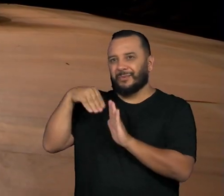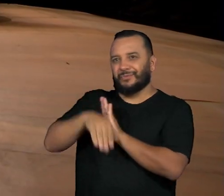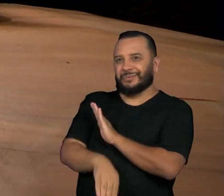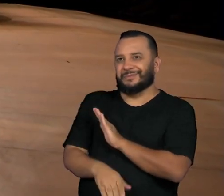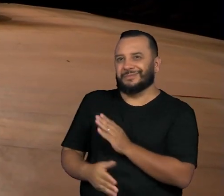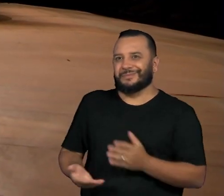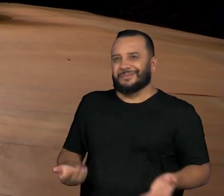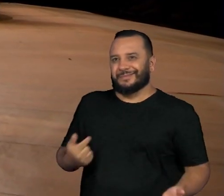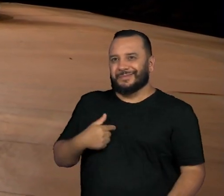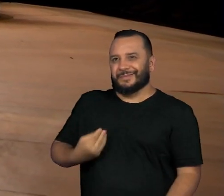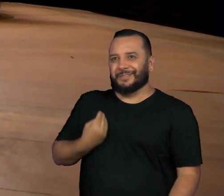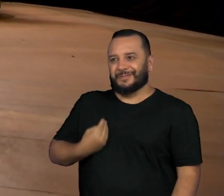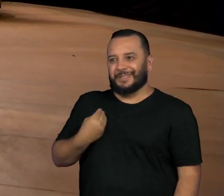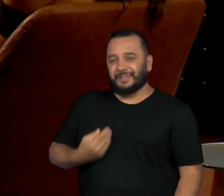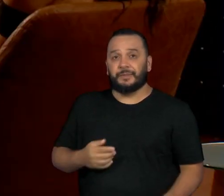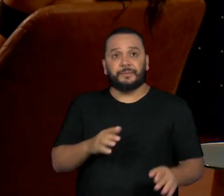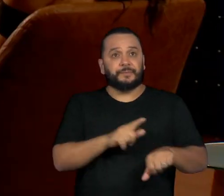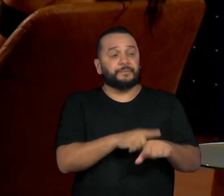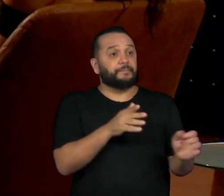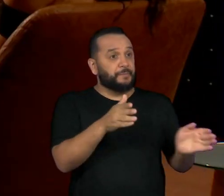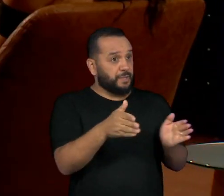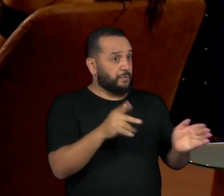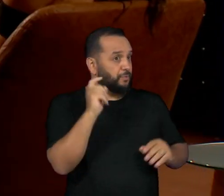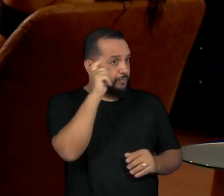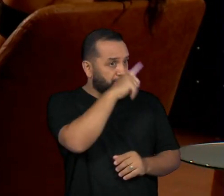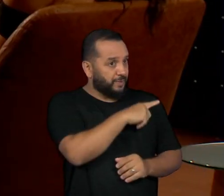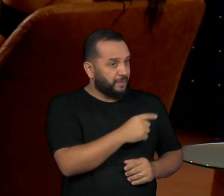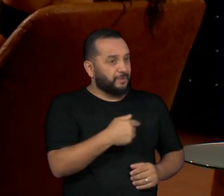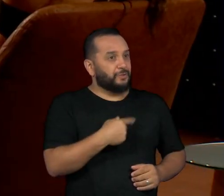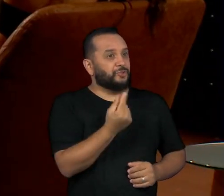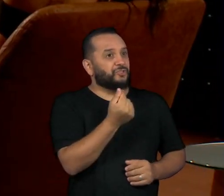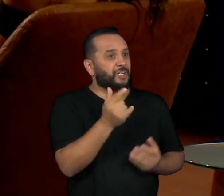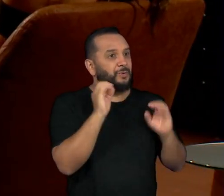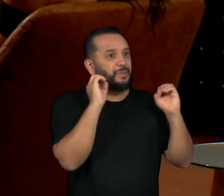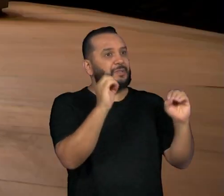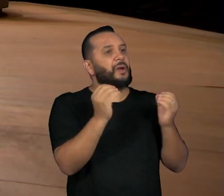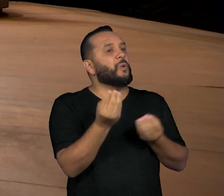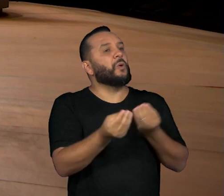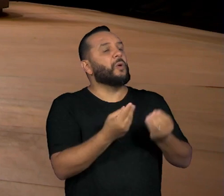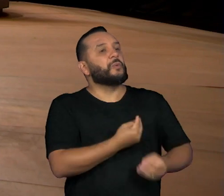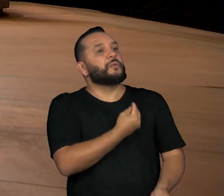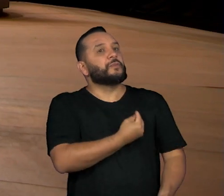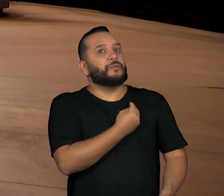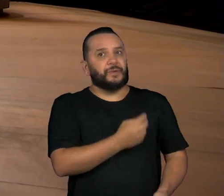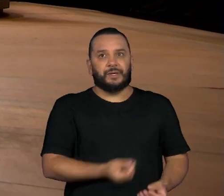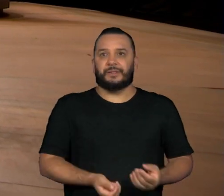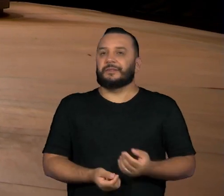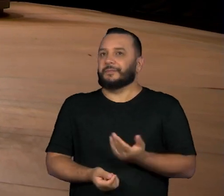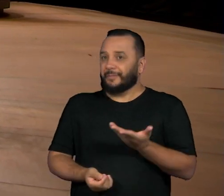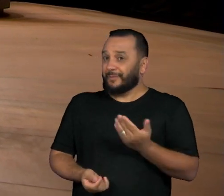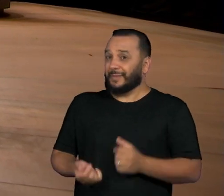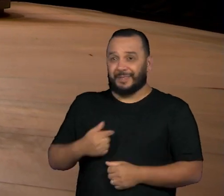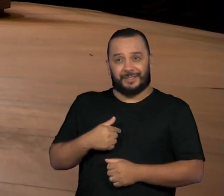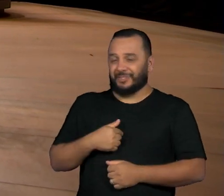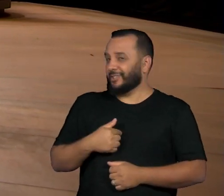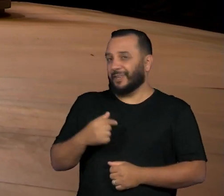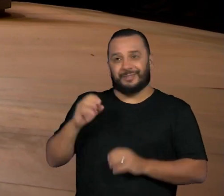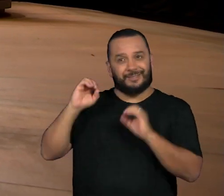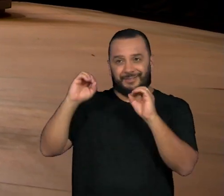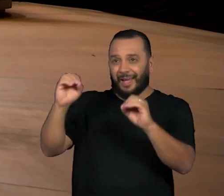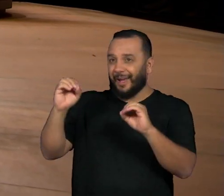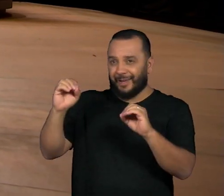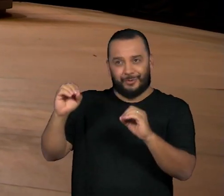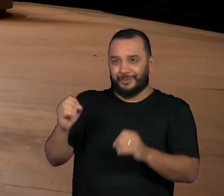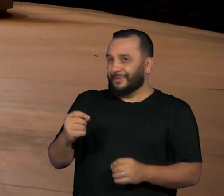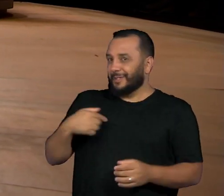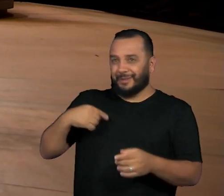foi um período muito difícil da sua vida, né? Meio sem rumo, grana zero. O que é que você fazia para sobreviver? Amiga, grana -3, assim. Eu não tinha, cara,